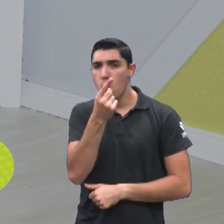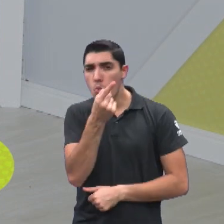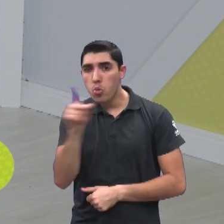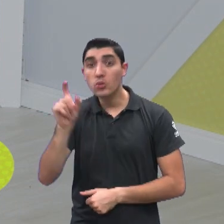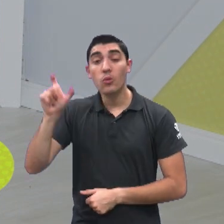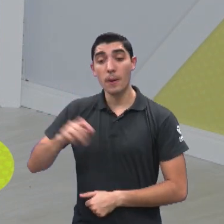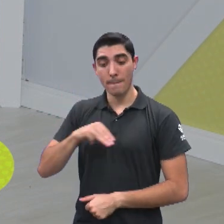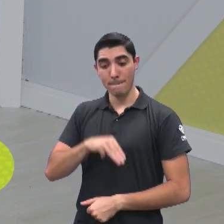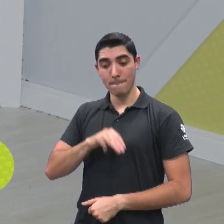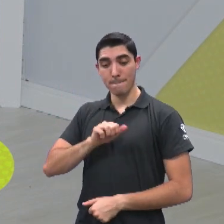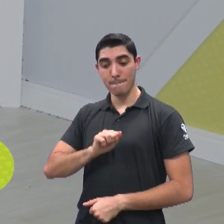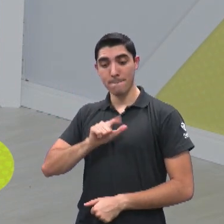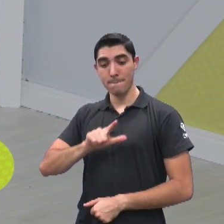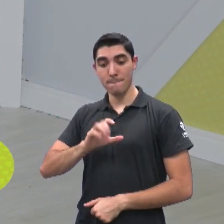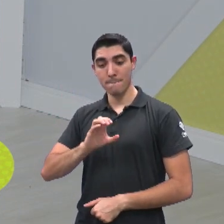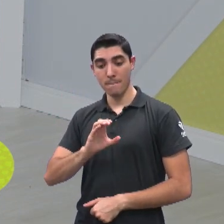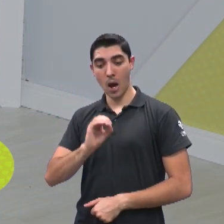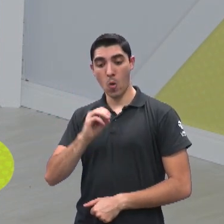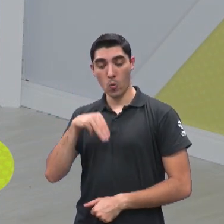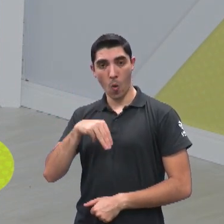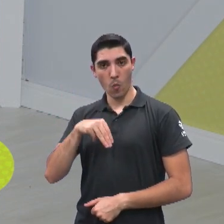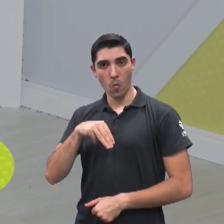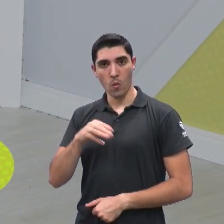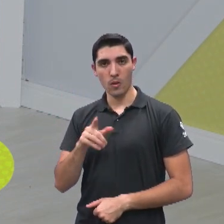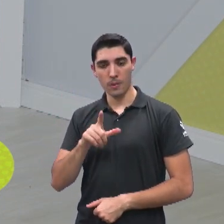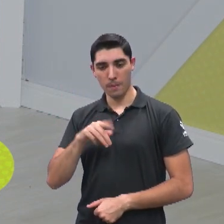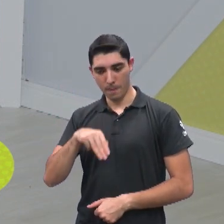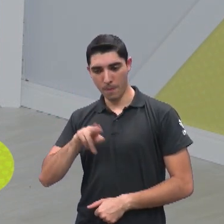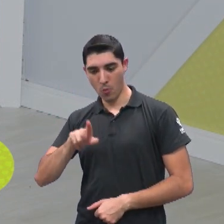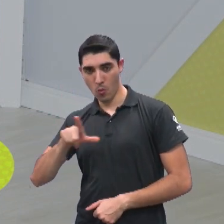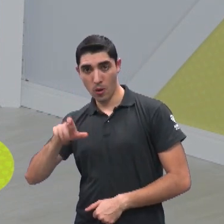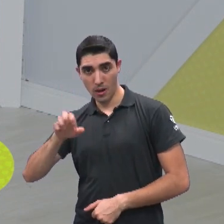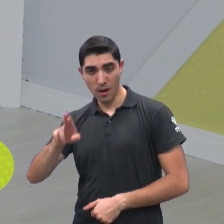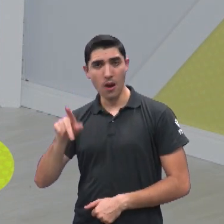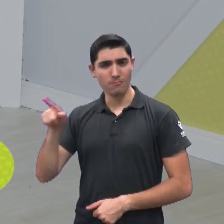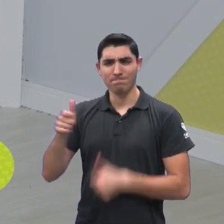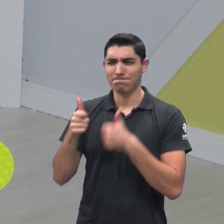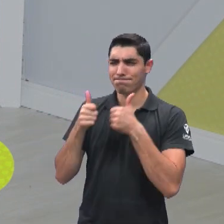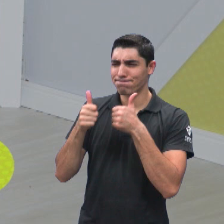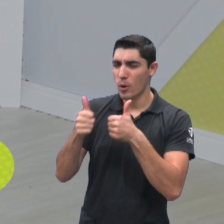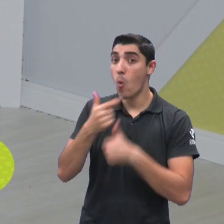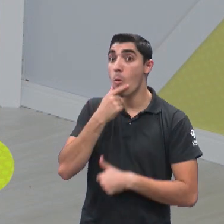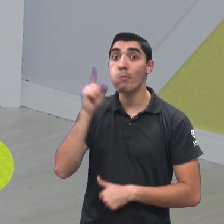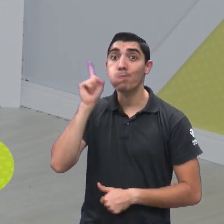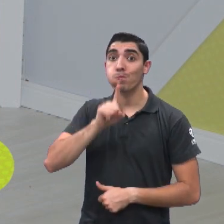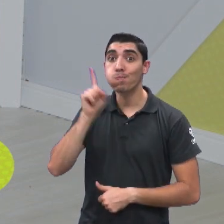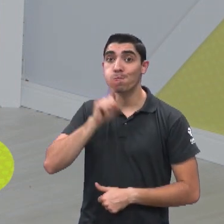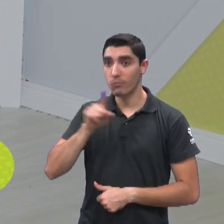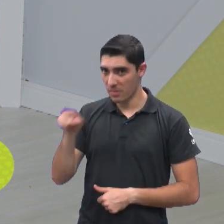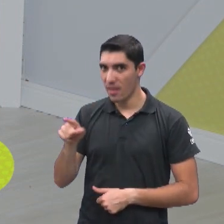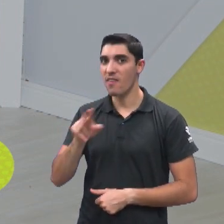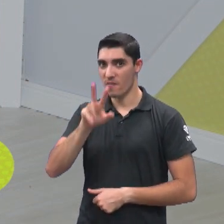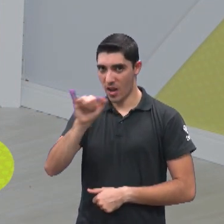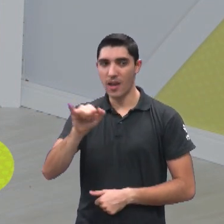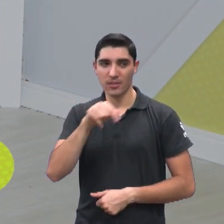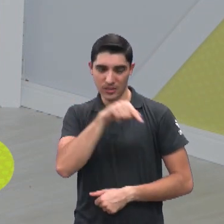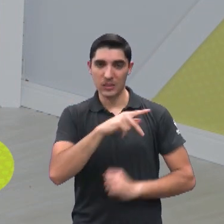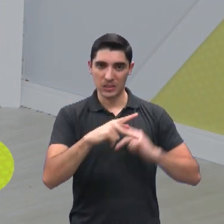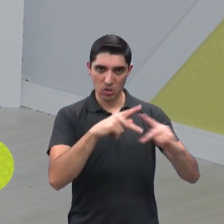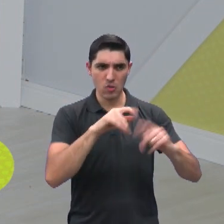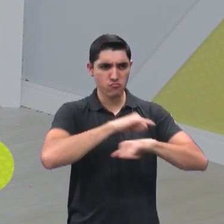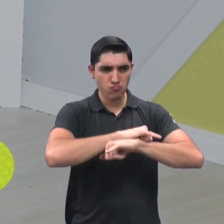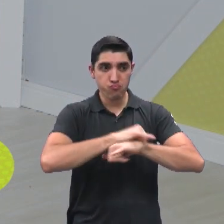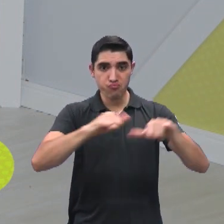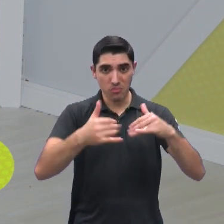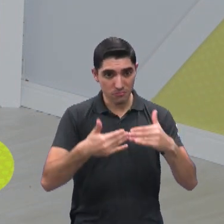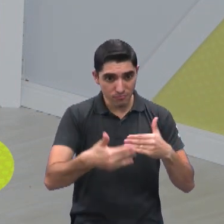Malcolm Miller, um lateral, joga na posição 3, bom de bola esse americano, deve ser anunciado em breve aí pela diretoria do São José